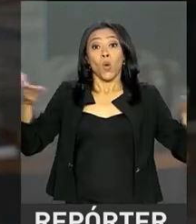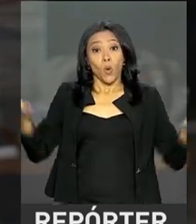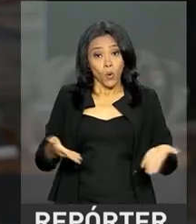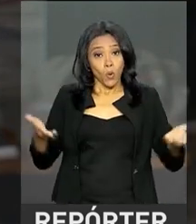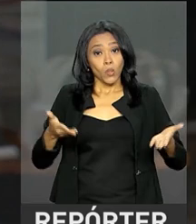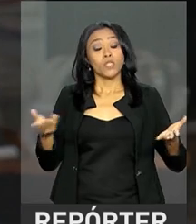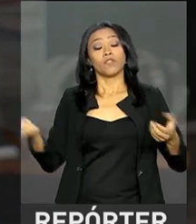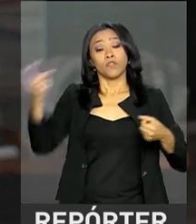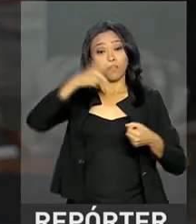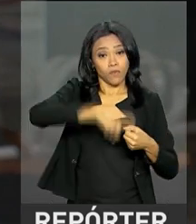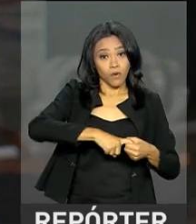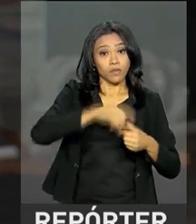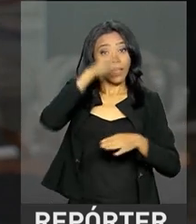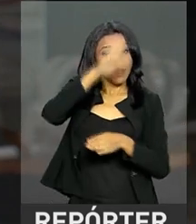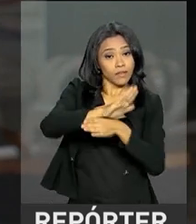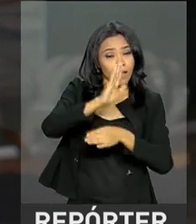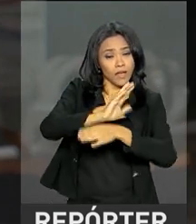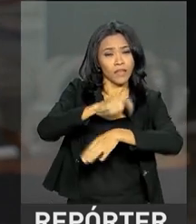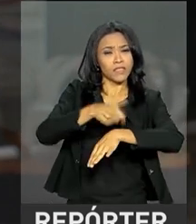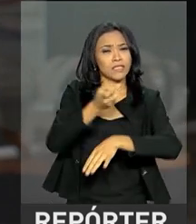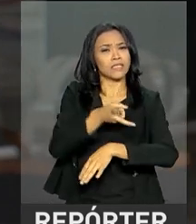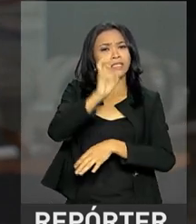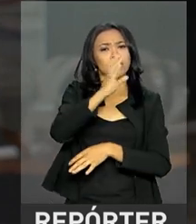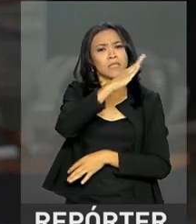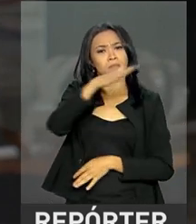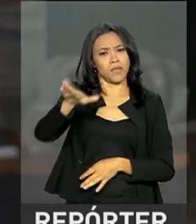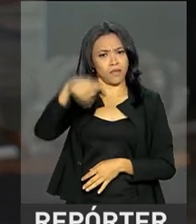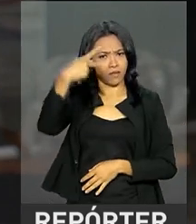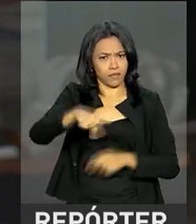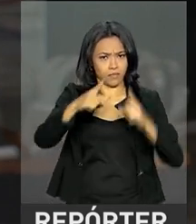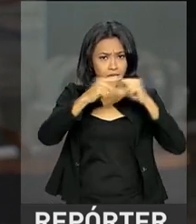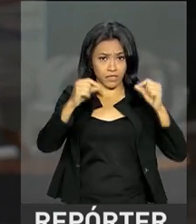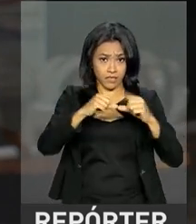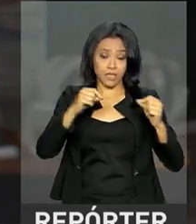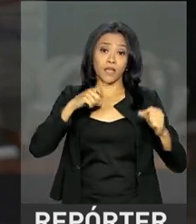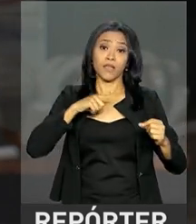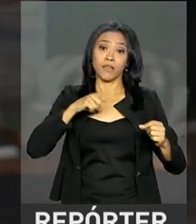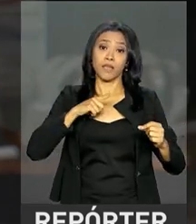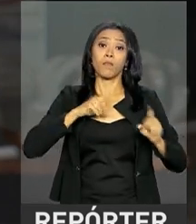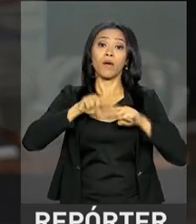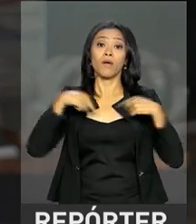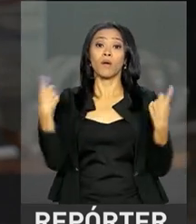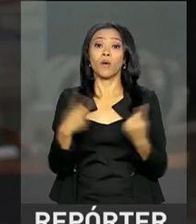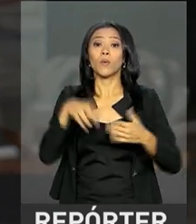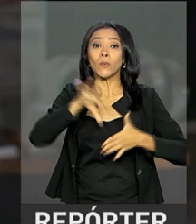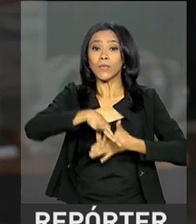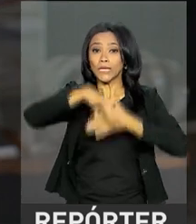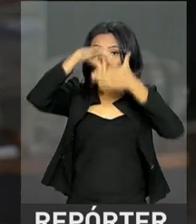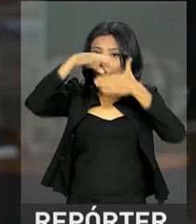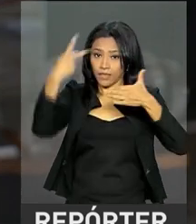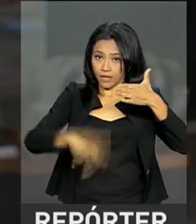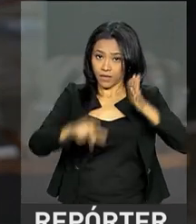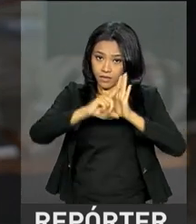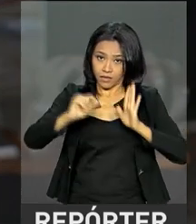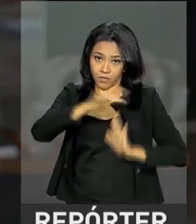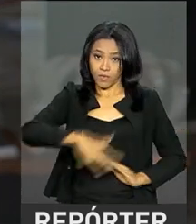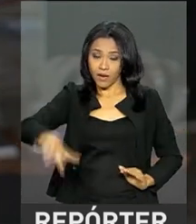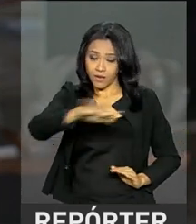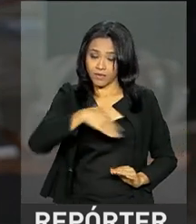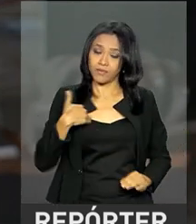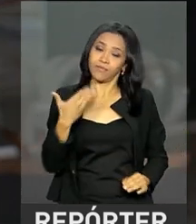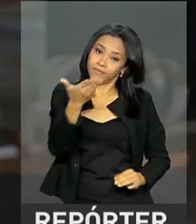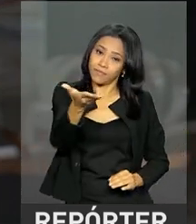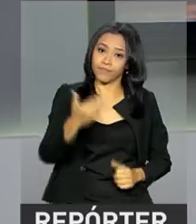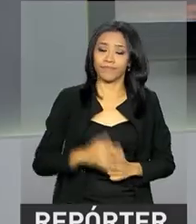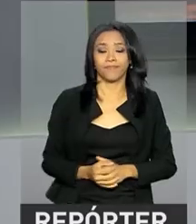hoje de São Paulo. À tarde, às 5h30, ele recebe líderes da Câmara dos Deputados aqui no Palácio do Planalto. Eu volto com